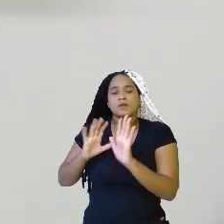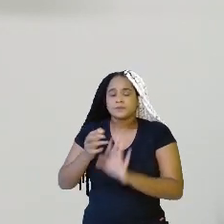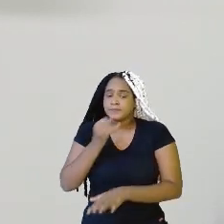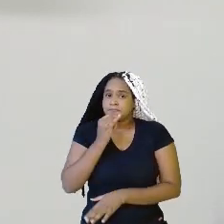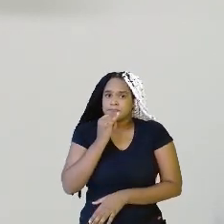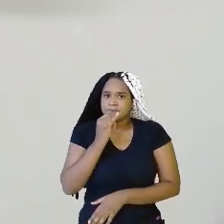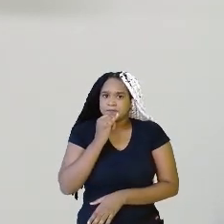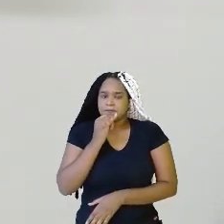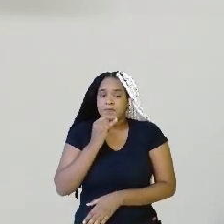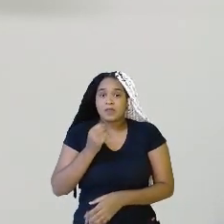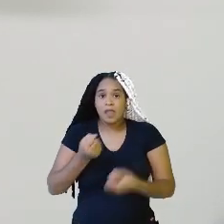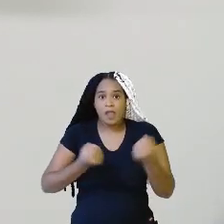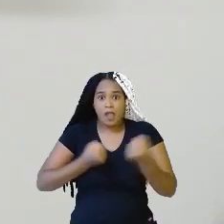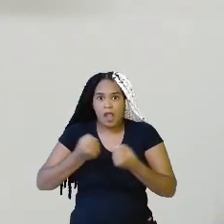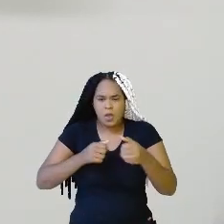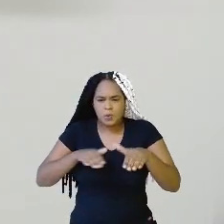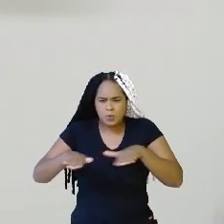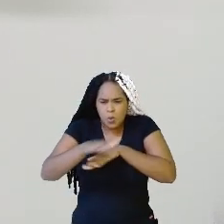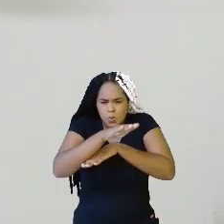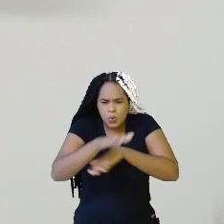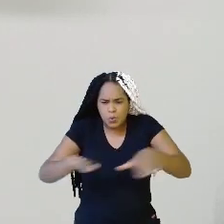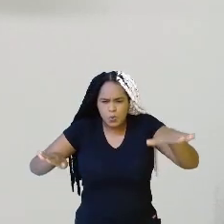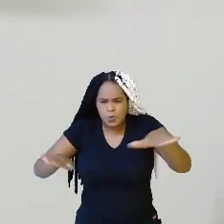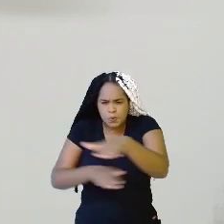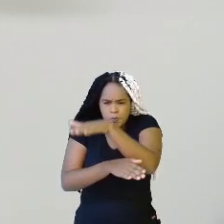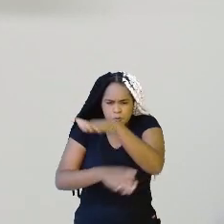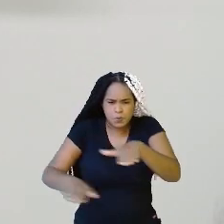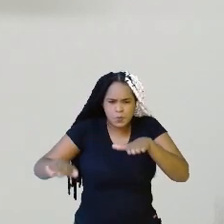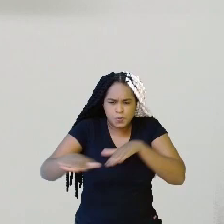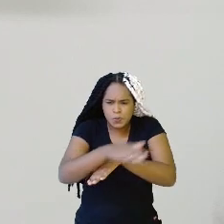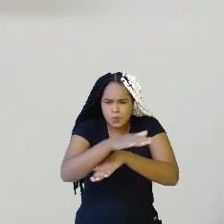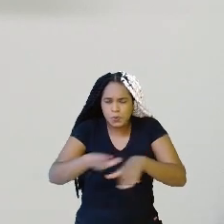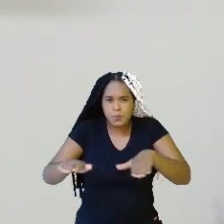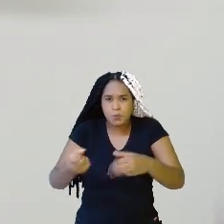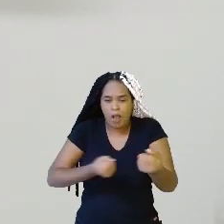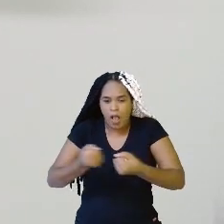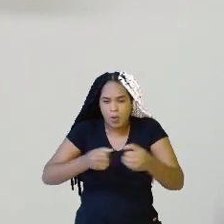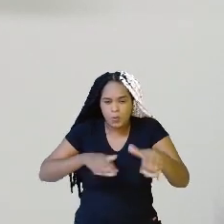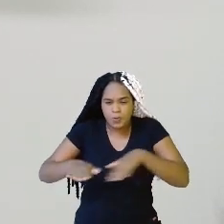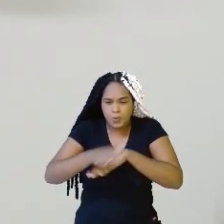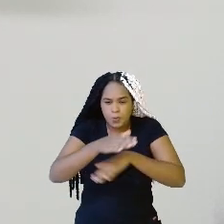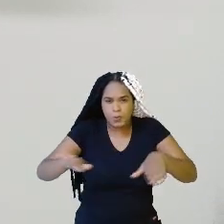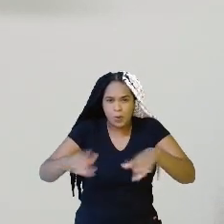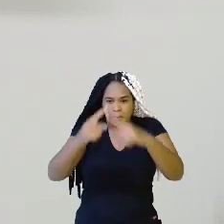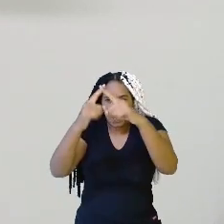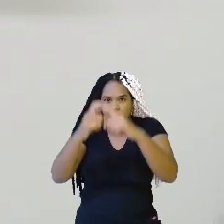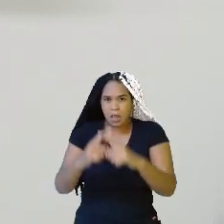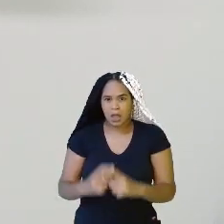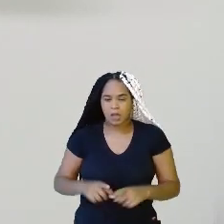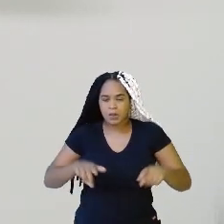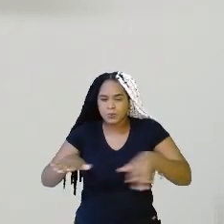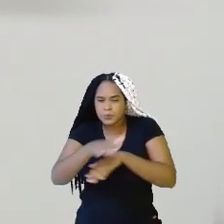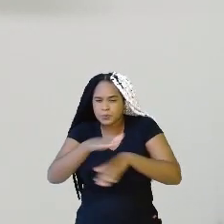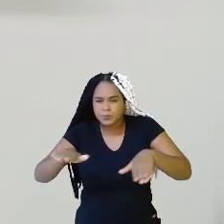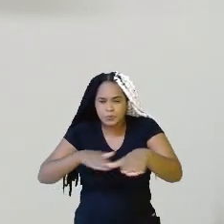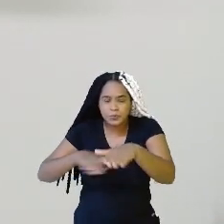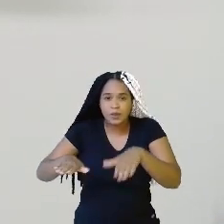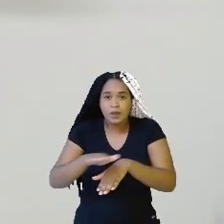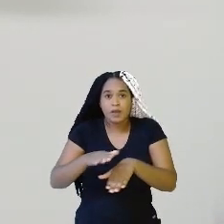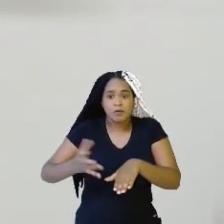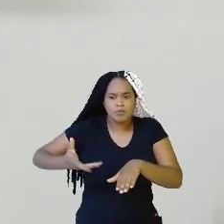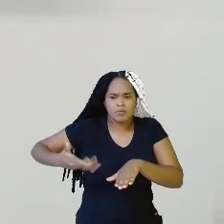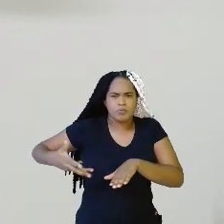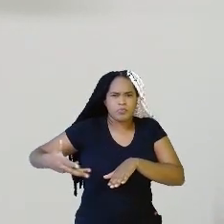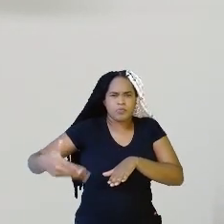carro. Aqui a gente tem centesimal, a casa é centesimal, mas numa corrida de carro, por ser velocidades